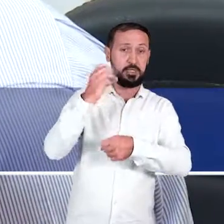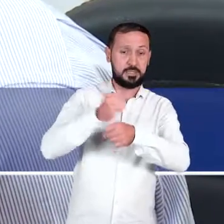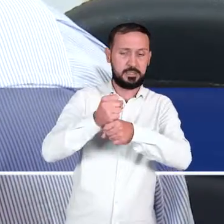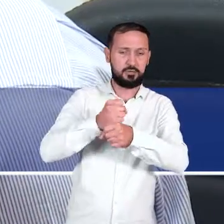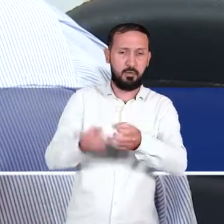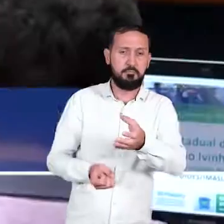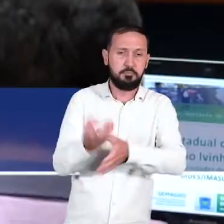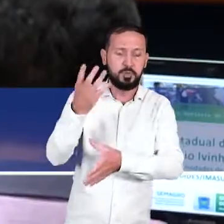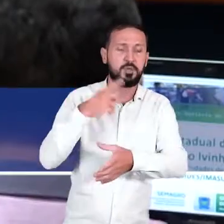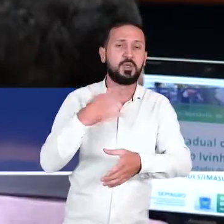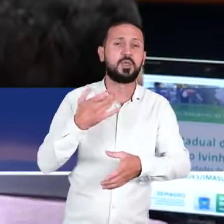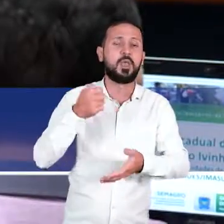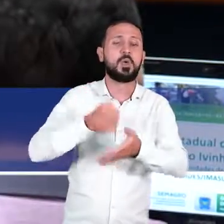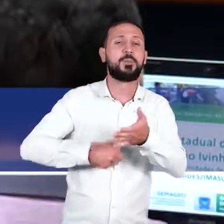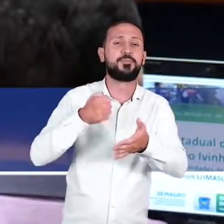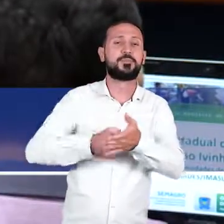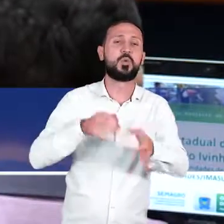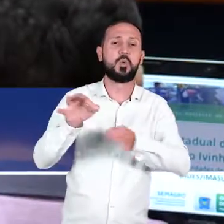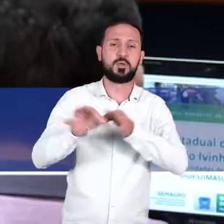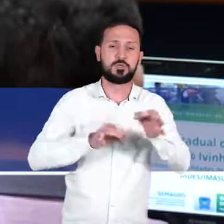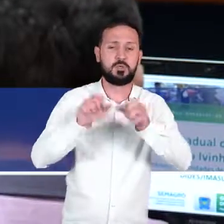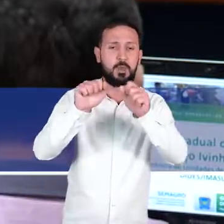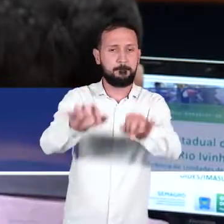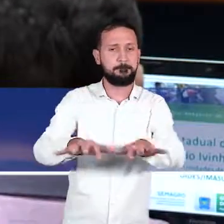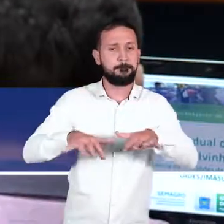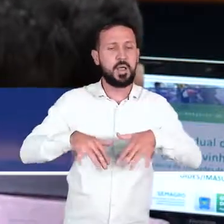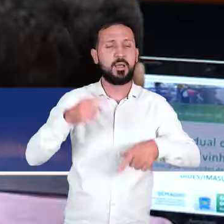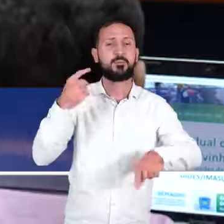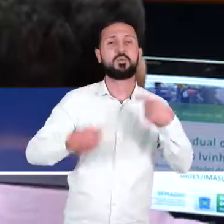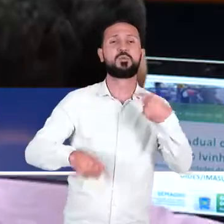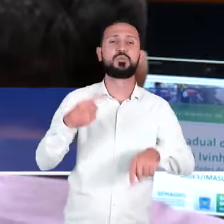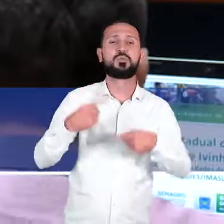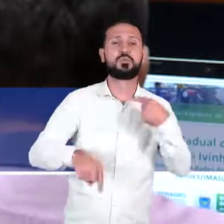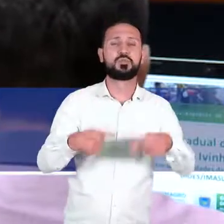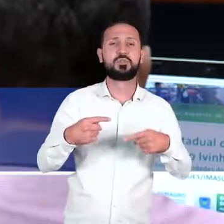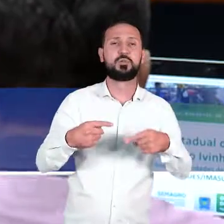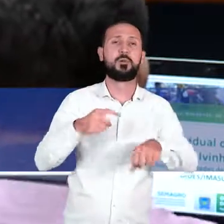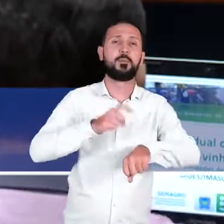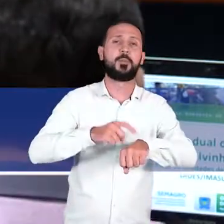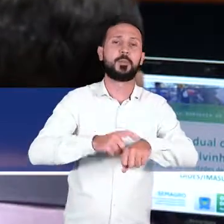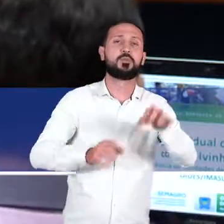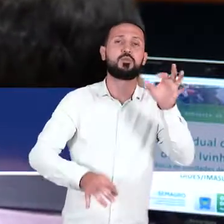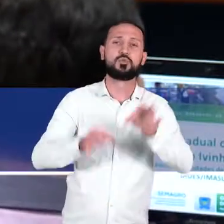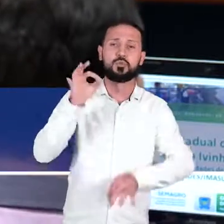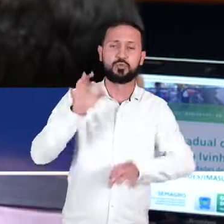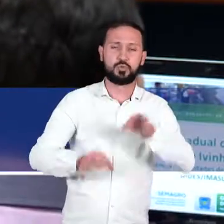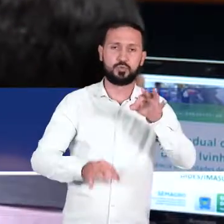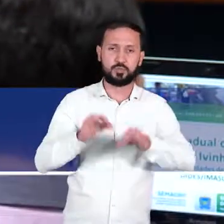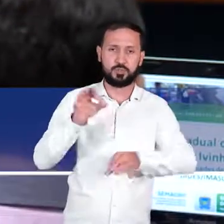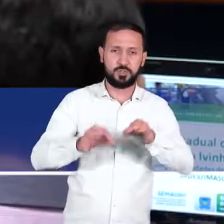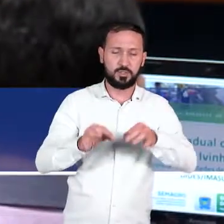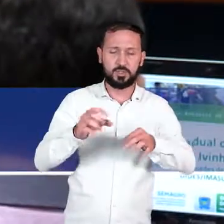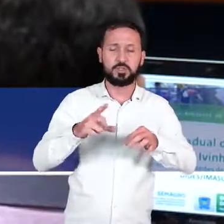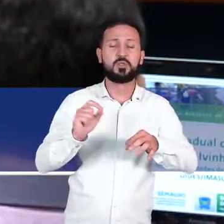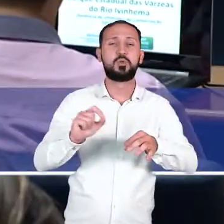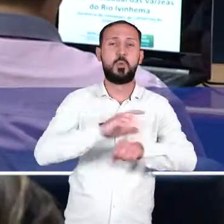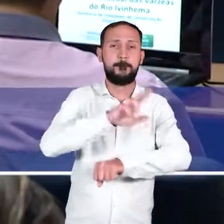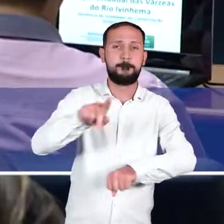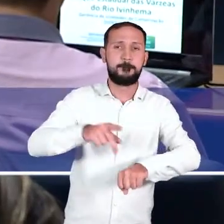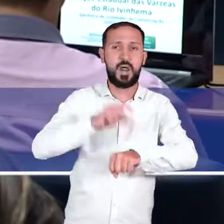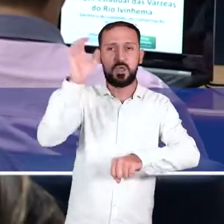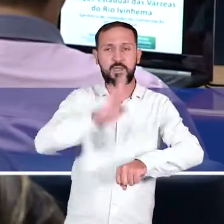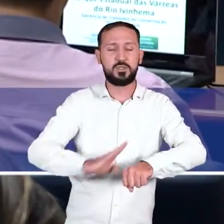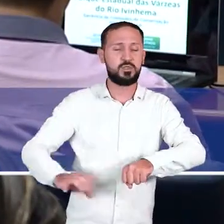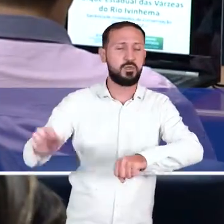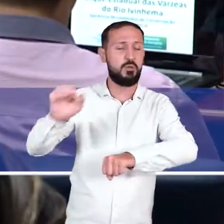Mato Grosso do Sul, pleiteou a realização de uma audiência pública para discutir a situação jurídica do Parque Nacional da Bodoquena, que tem